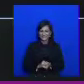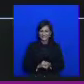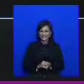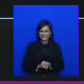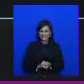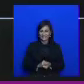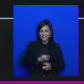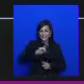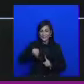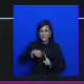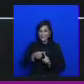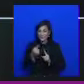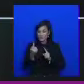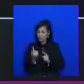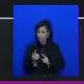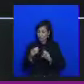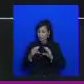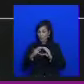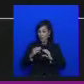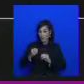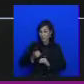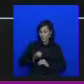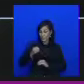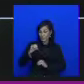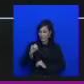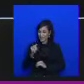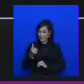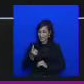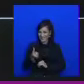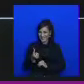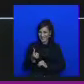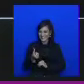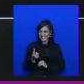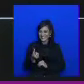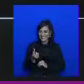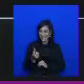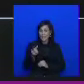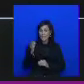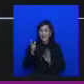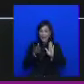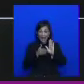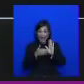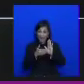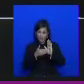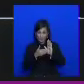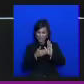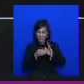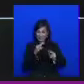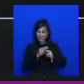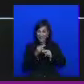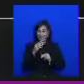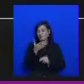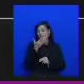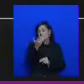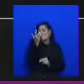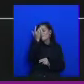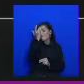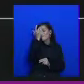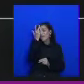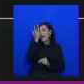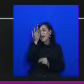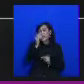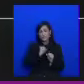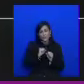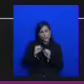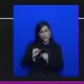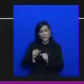Vem chegando mais uma bola, 06, bola 06. Para apostar nas loterias Caixa é muito fácil.